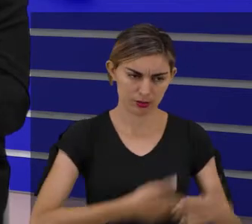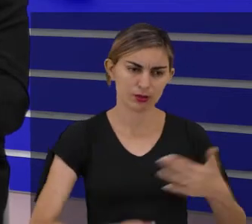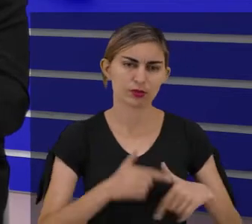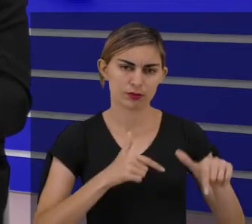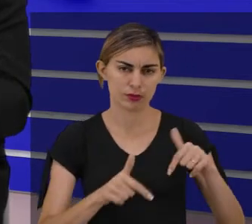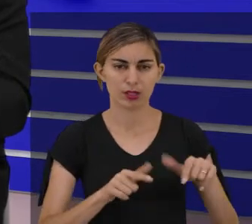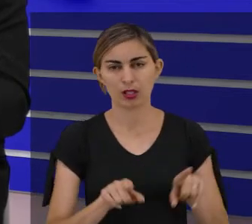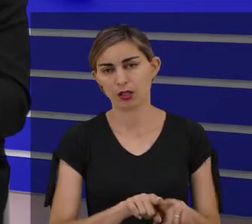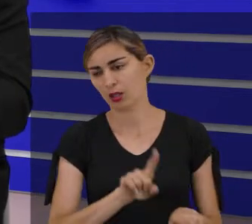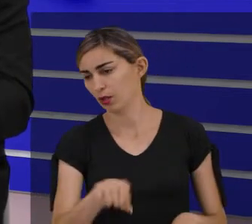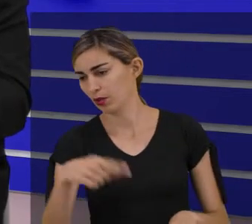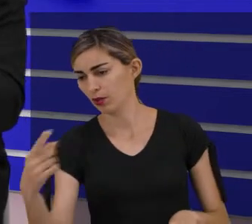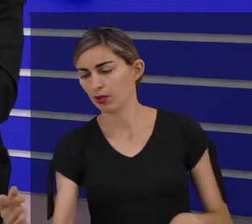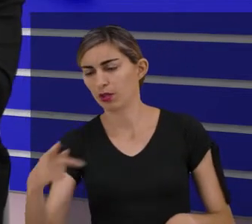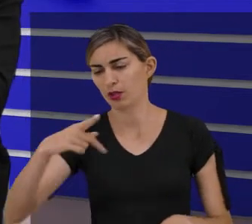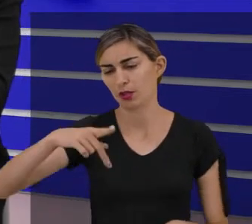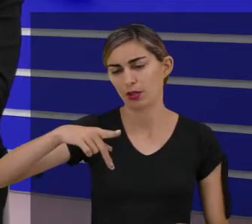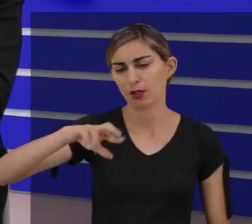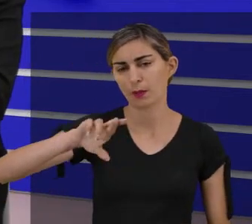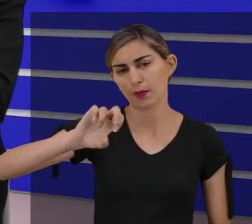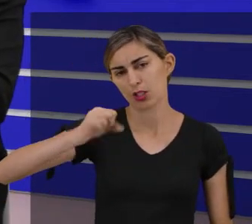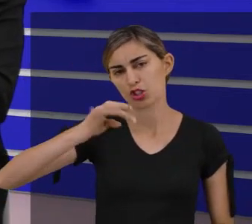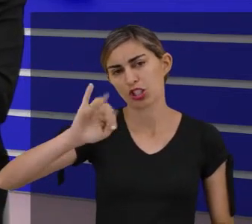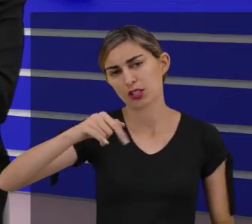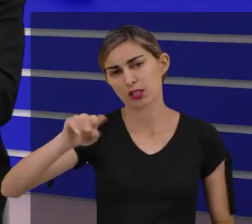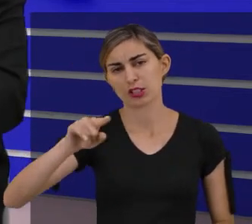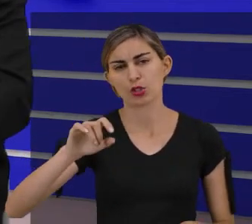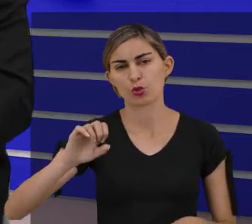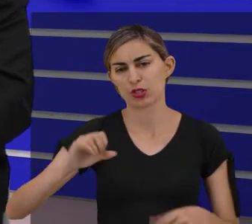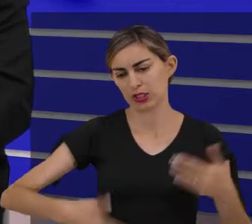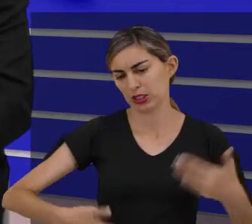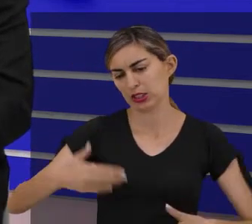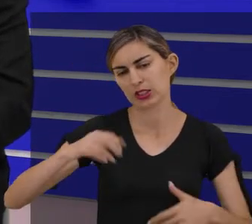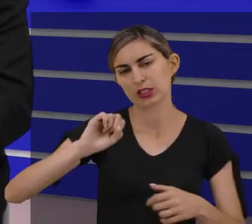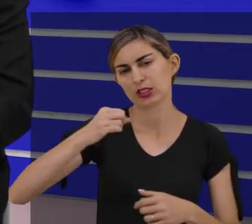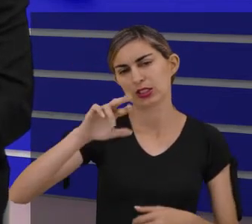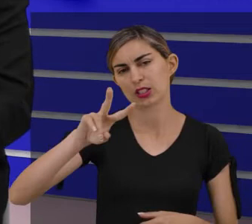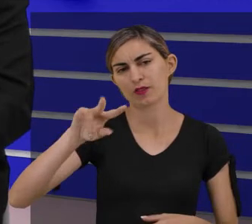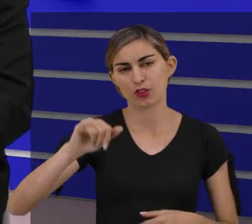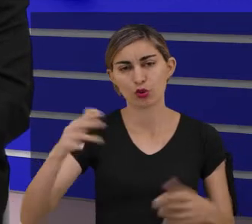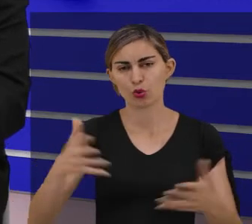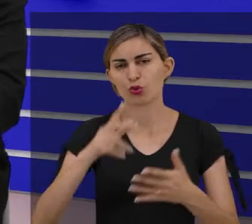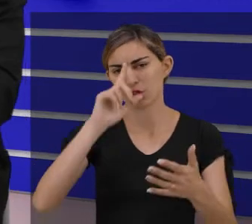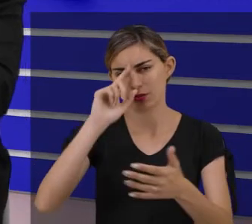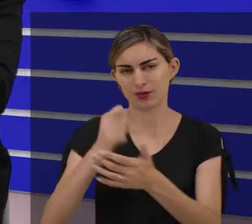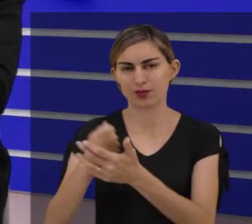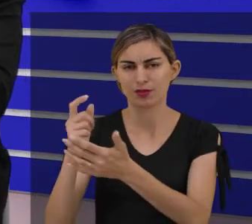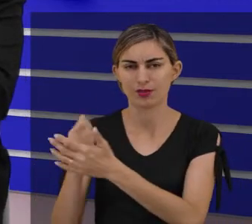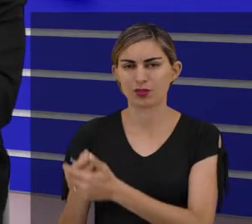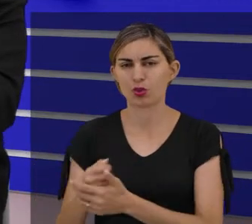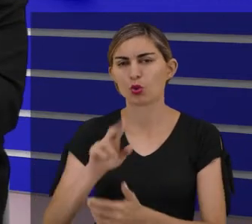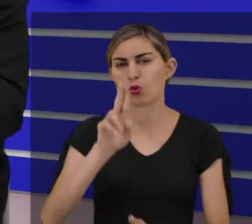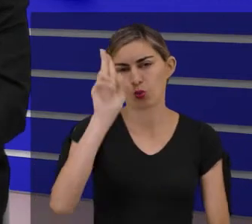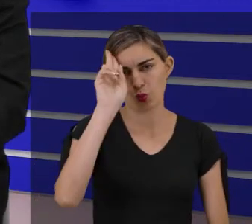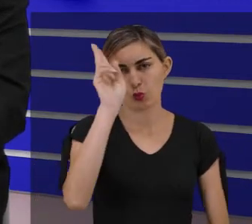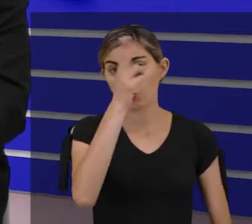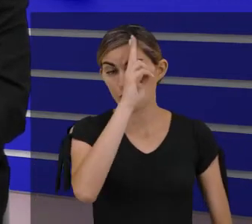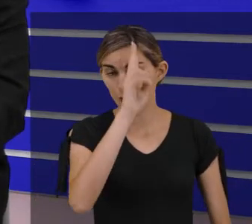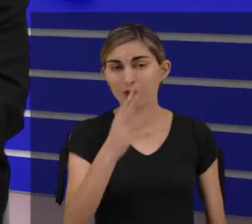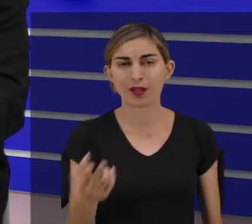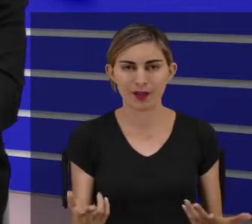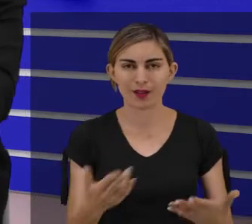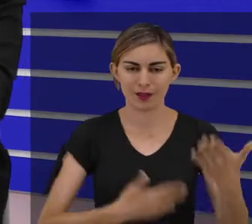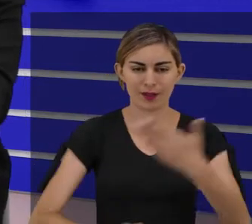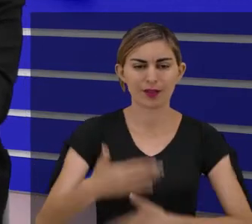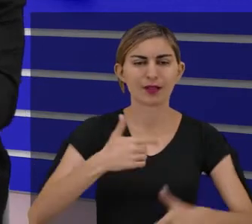trabalho, e você tem uma relação de prestação de serviço, sim, que é o caso hoje já em decisões do Uber. É considerado